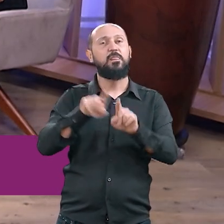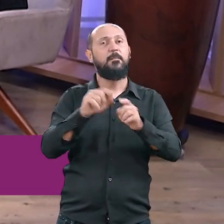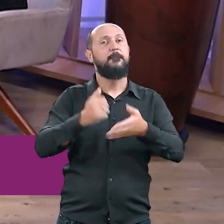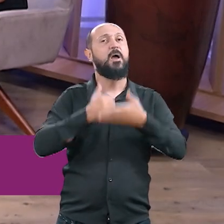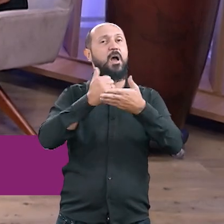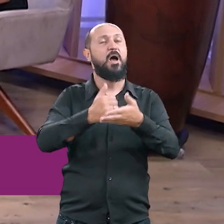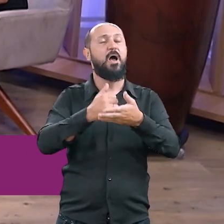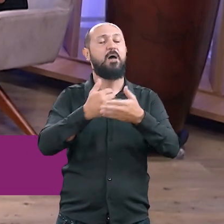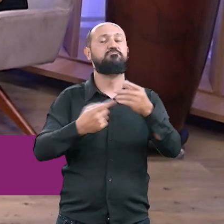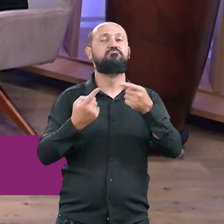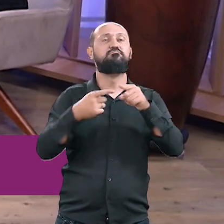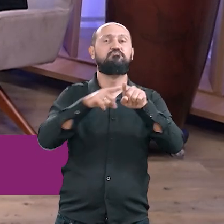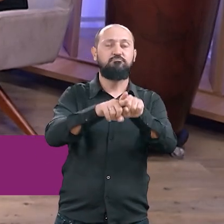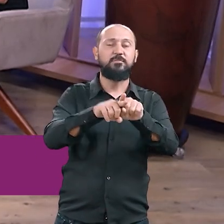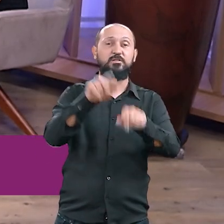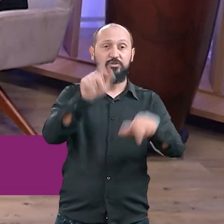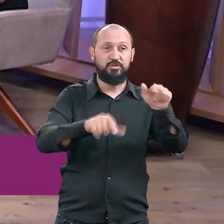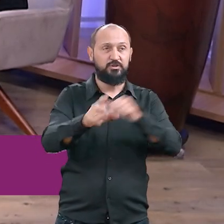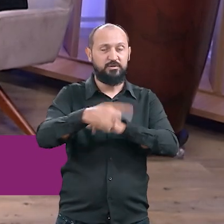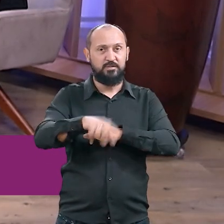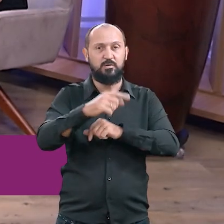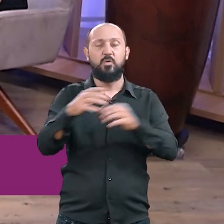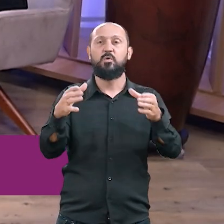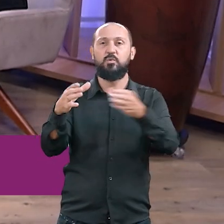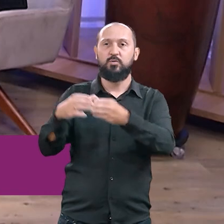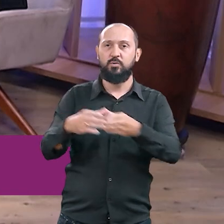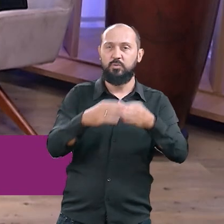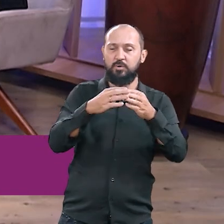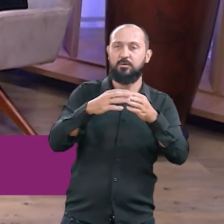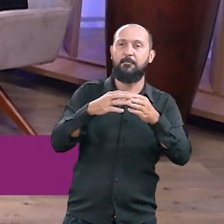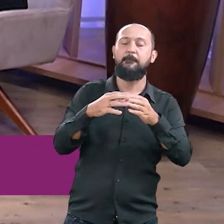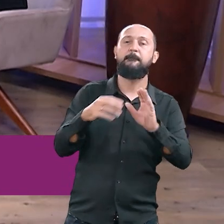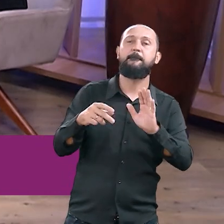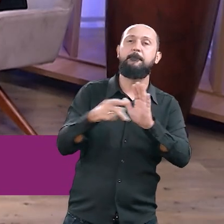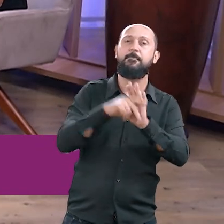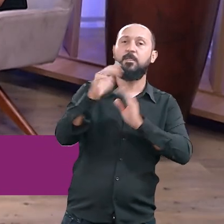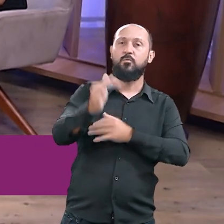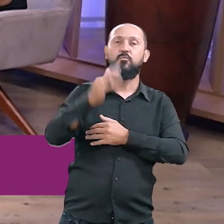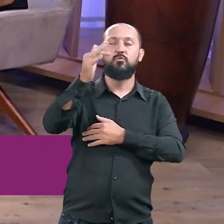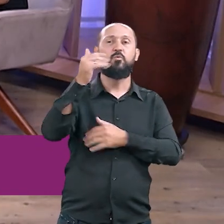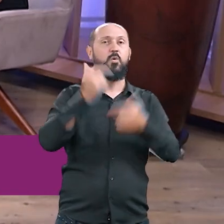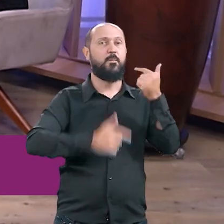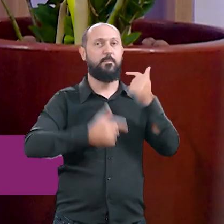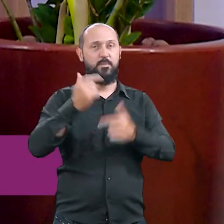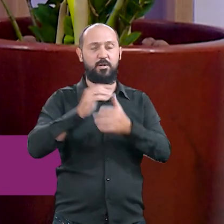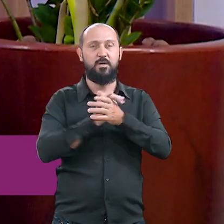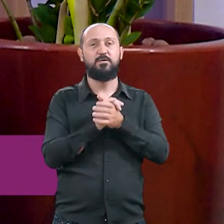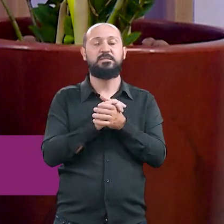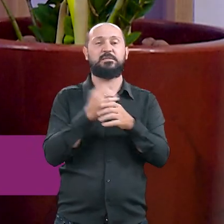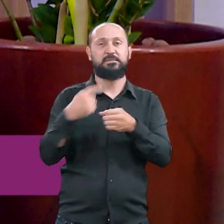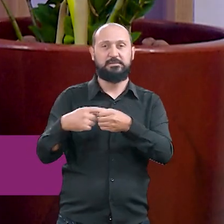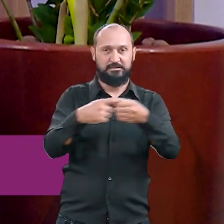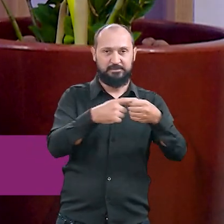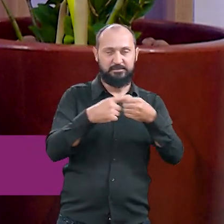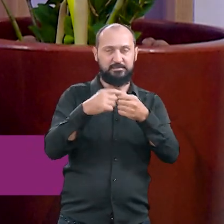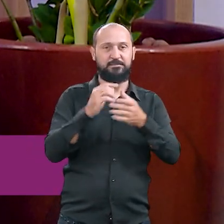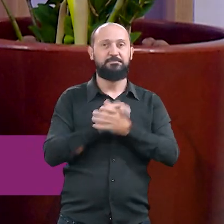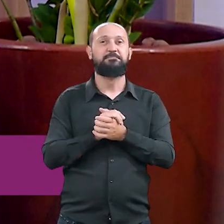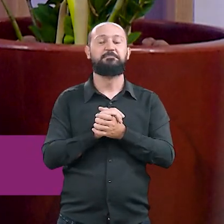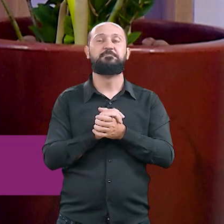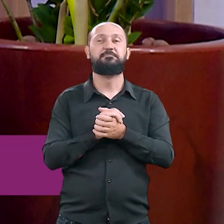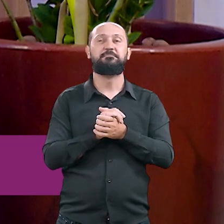informação genérica, ele vai para o específico, que é onde você tira mais benefício. Kenneth, agora mudando um pouquinho de assunto, que eu também sei que é uma